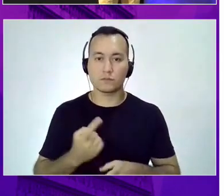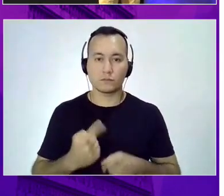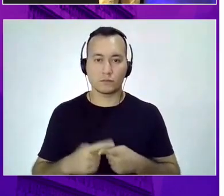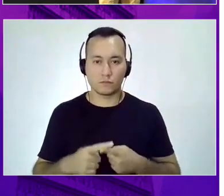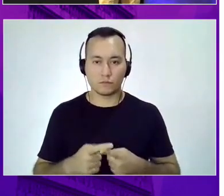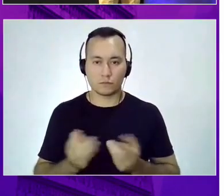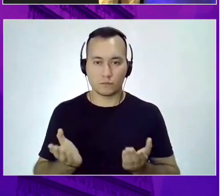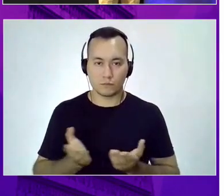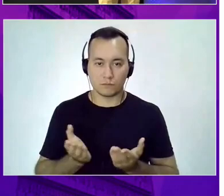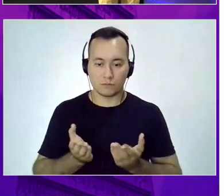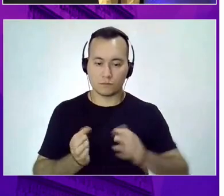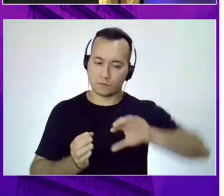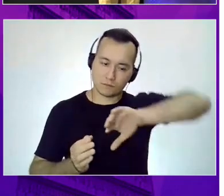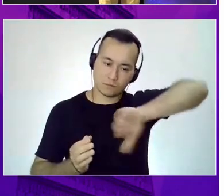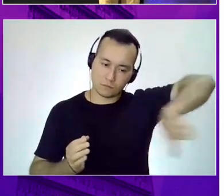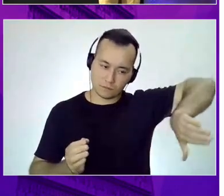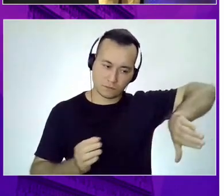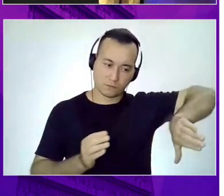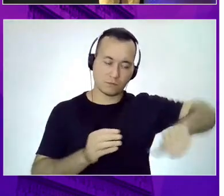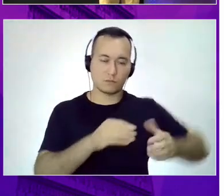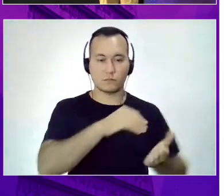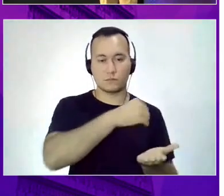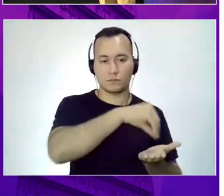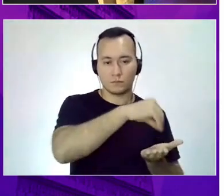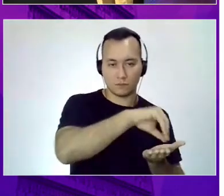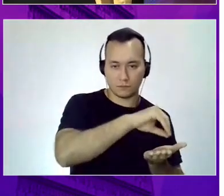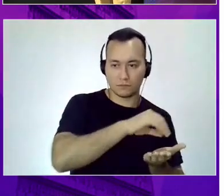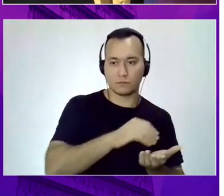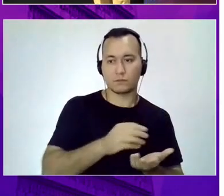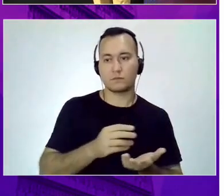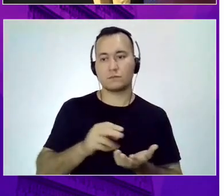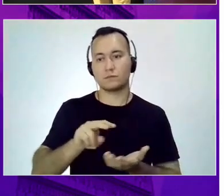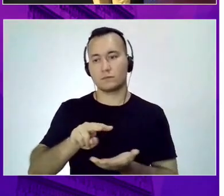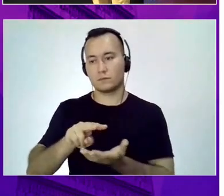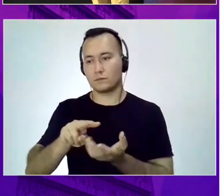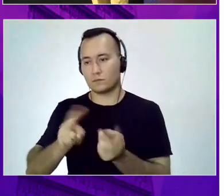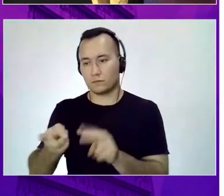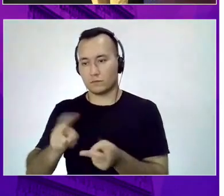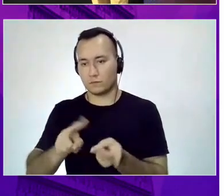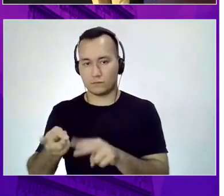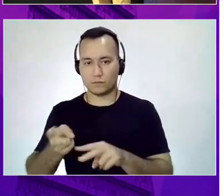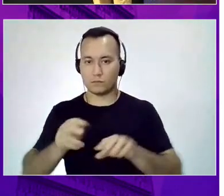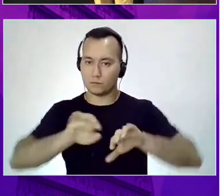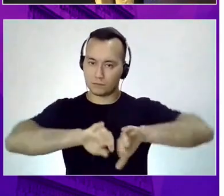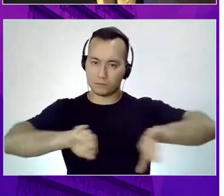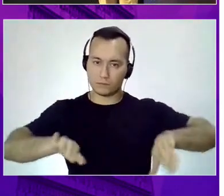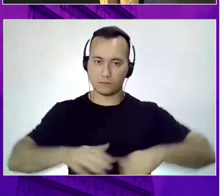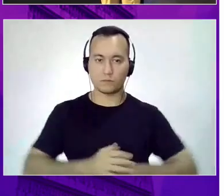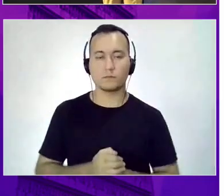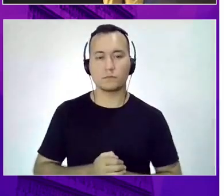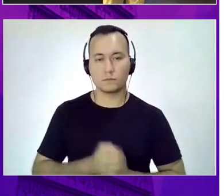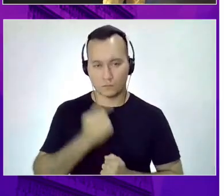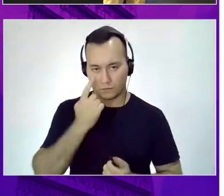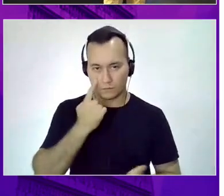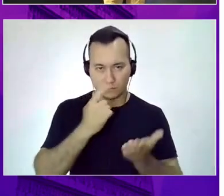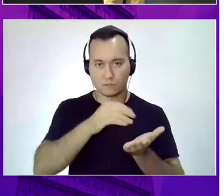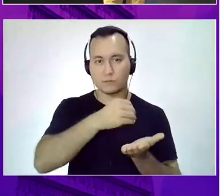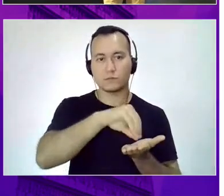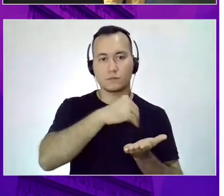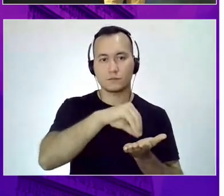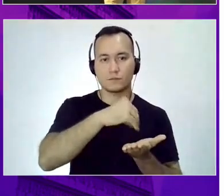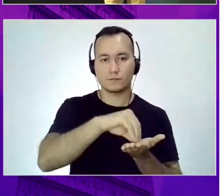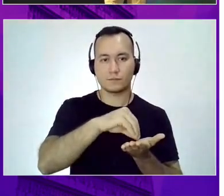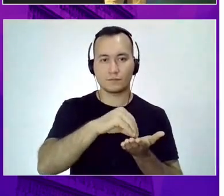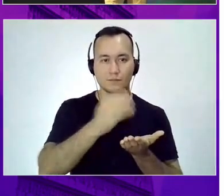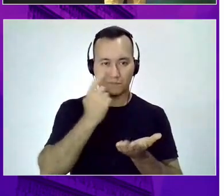Então, isso a gente já conseguiu grandes ganhos. Dando um zoom aqui na notificação, a gente percebe também